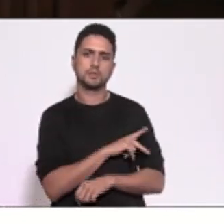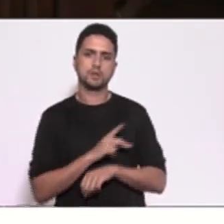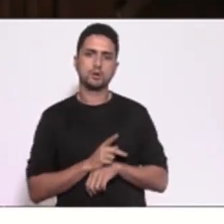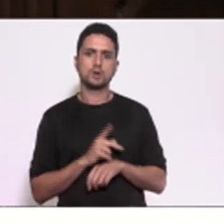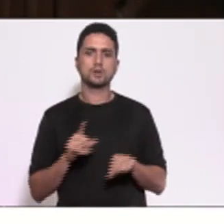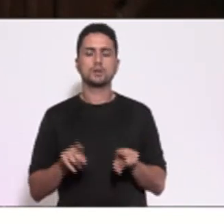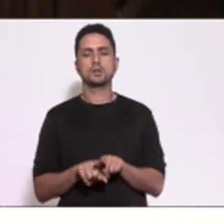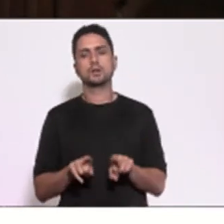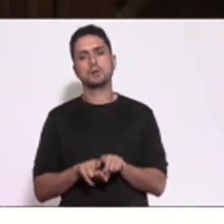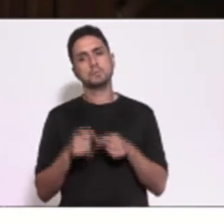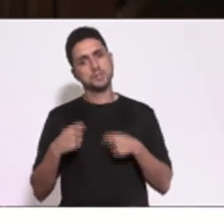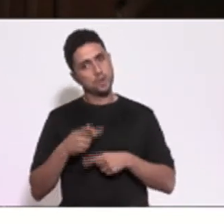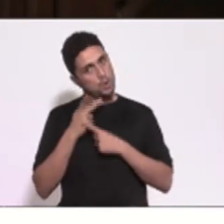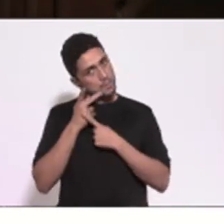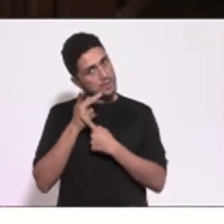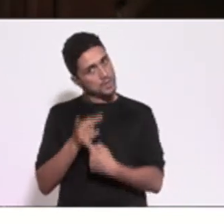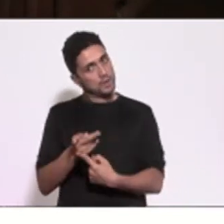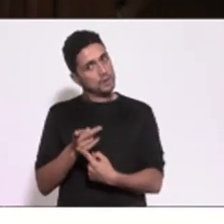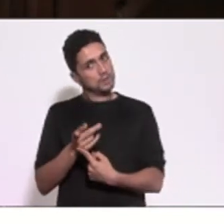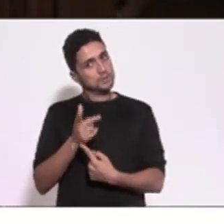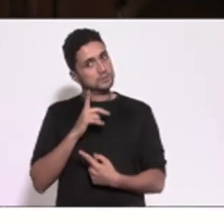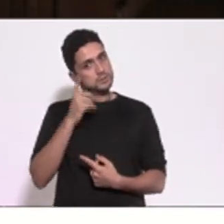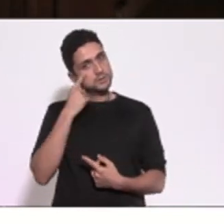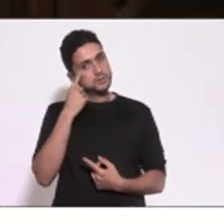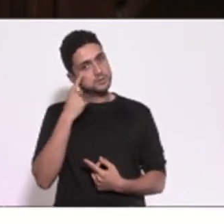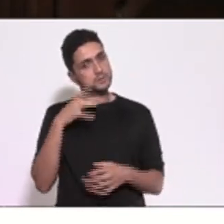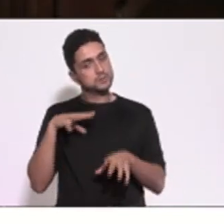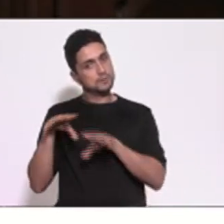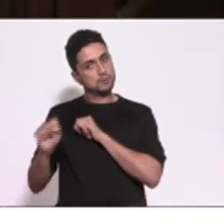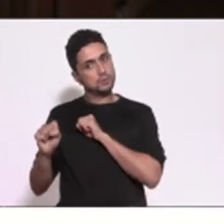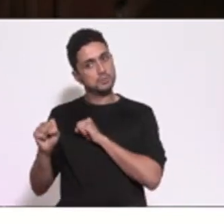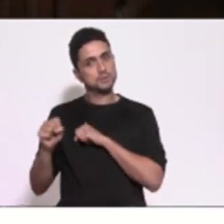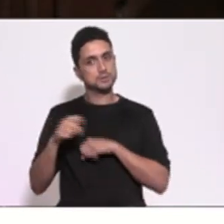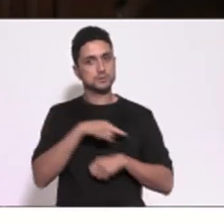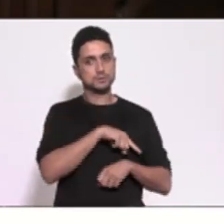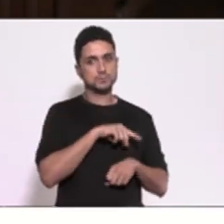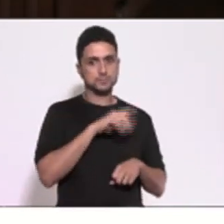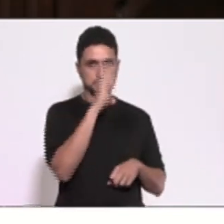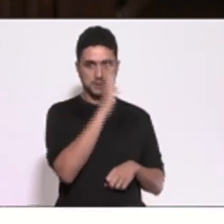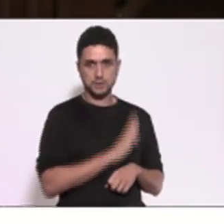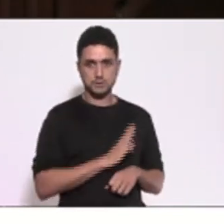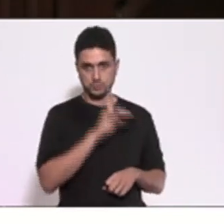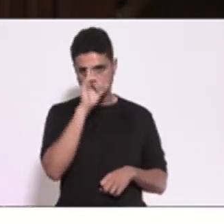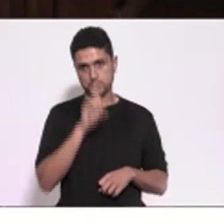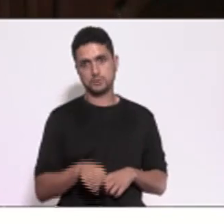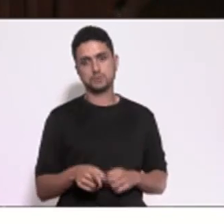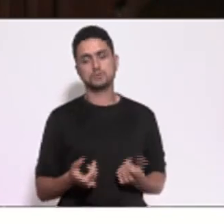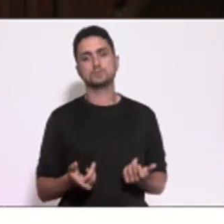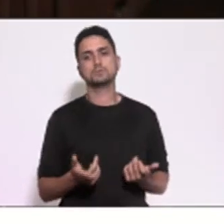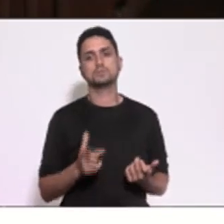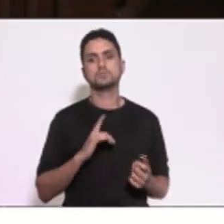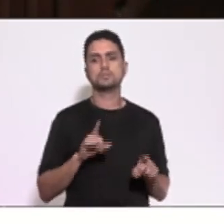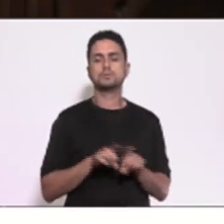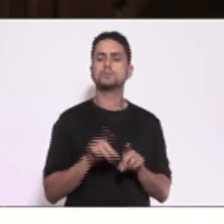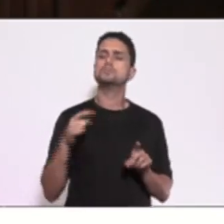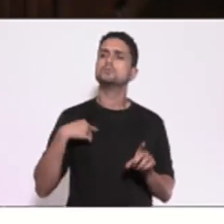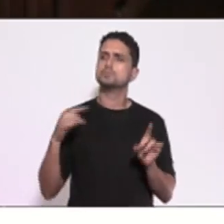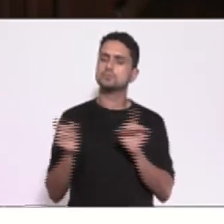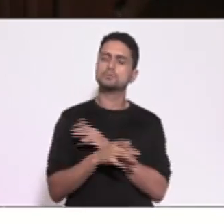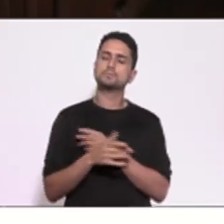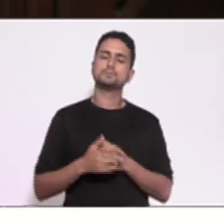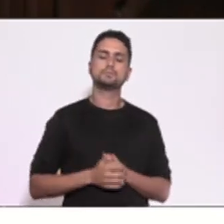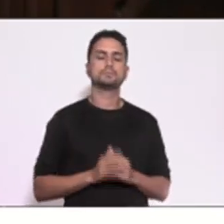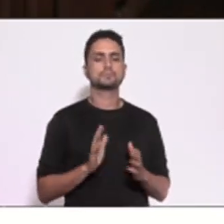gestão, têm que observar a formação exigida pela legislação educacional brasileira, porque também tem isso. Vou concluir, deputada Renata. É como se os